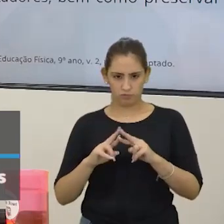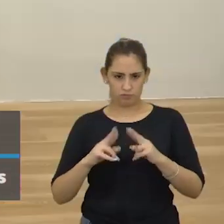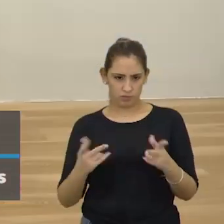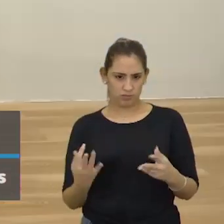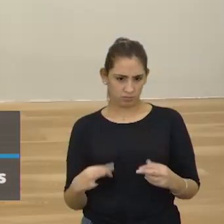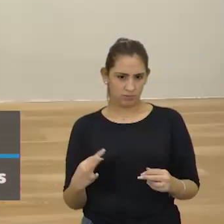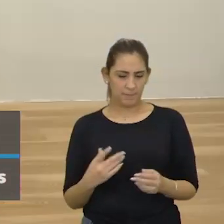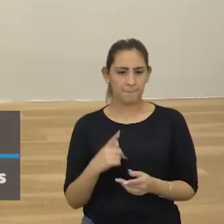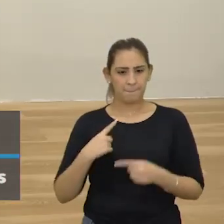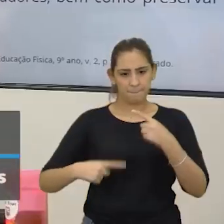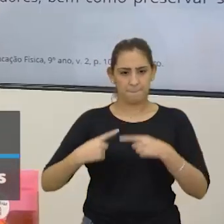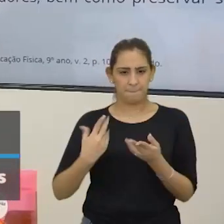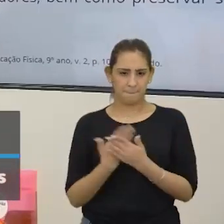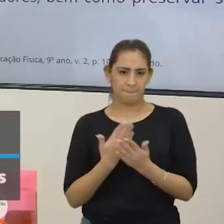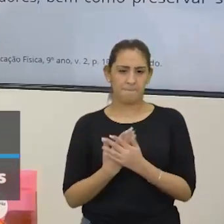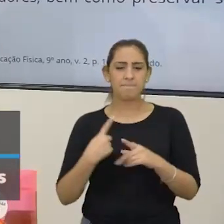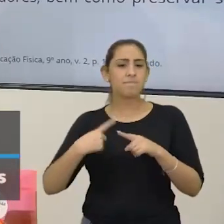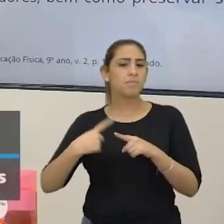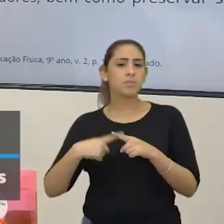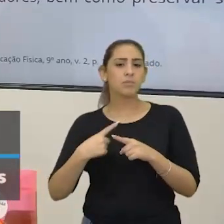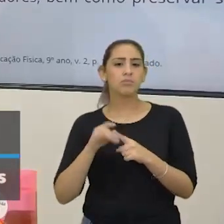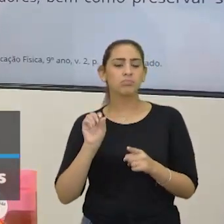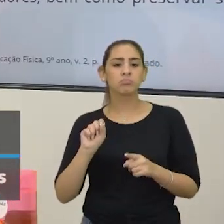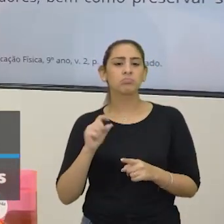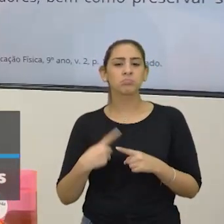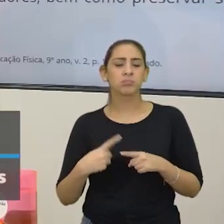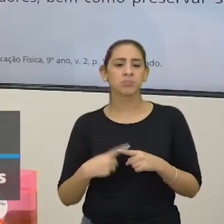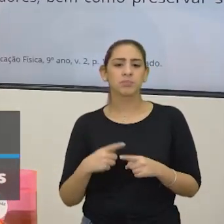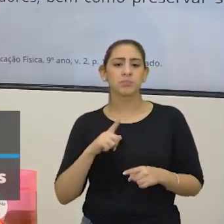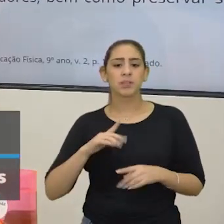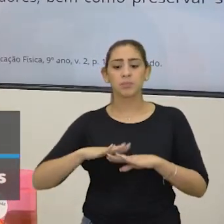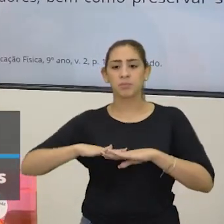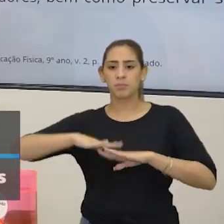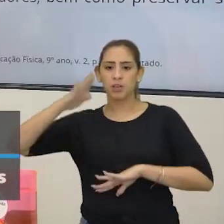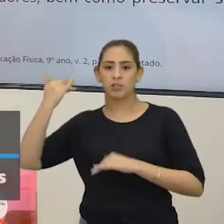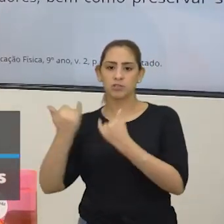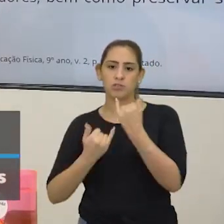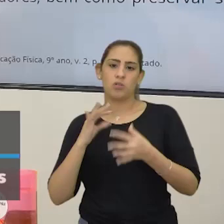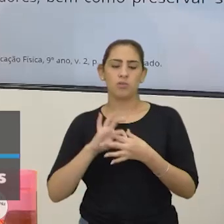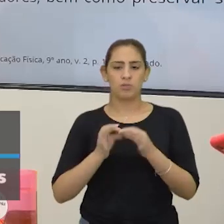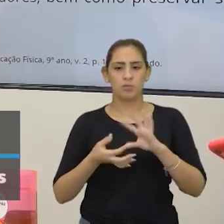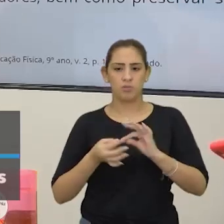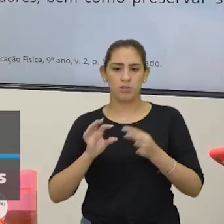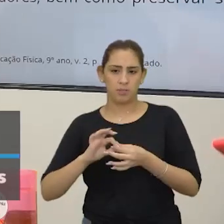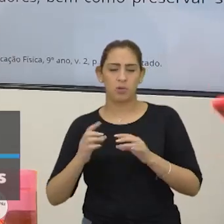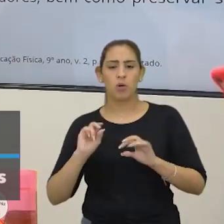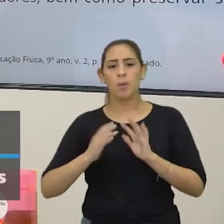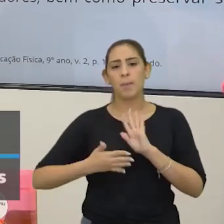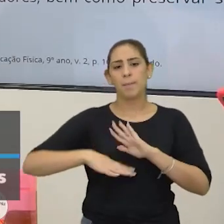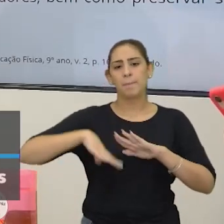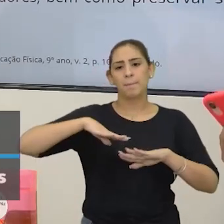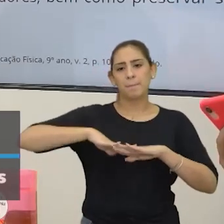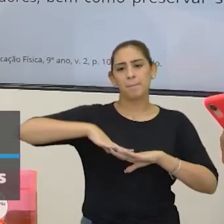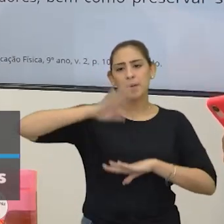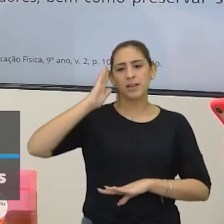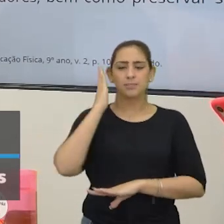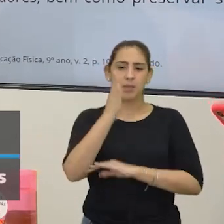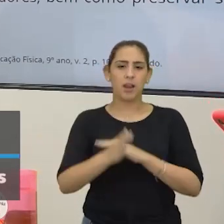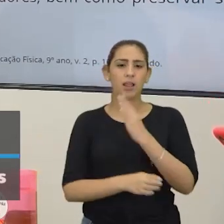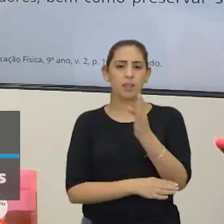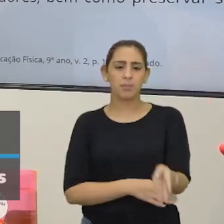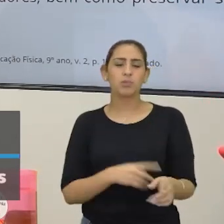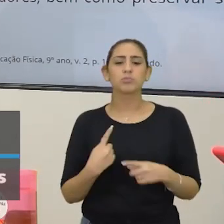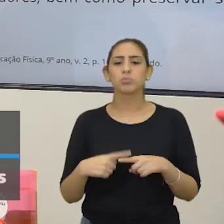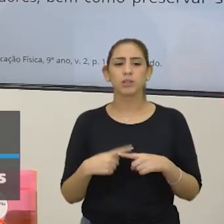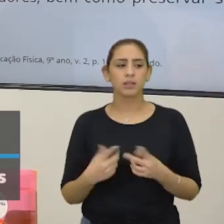aí na escola. Por que será que nós temos mais nos Jogos Olímpicos do que pensando nos Paralímpicos,